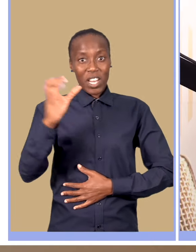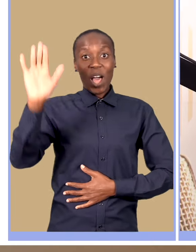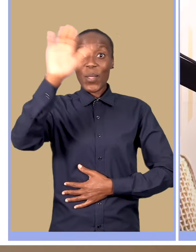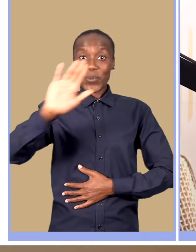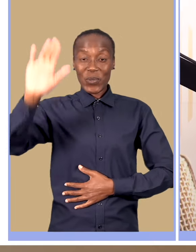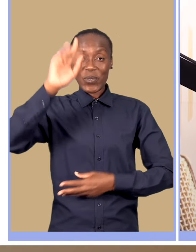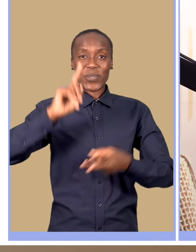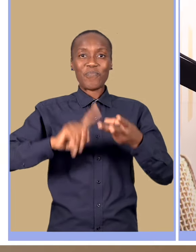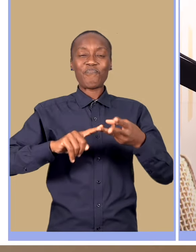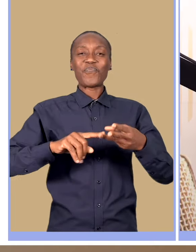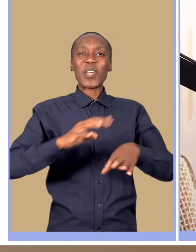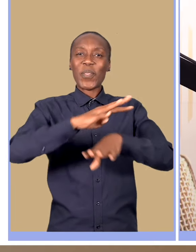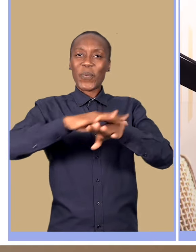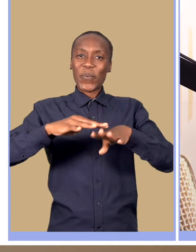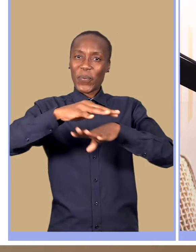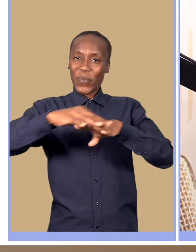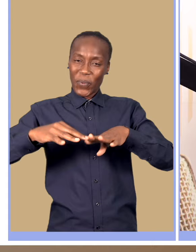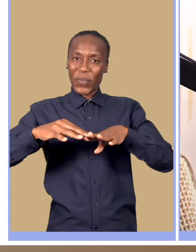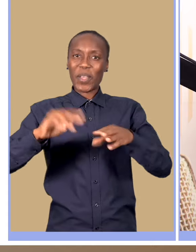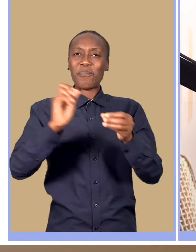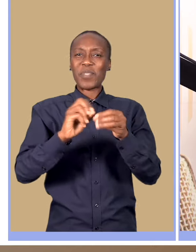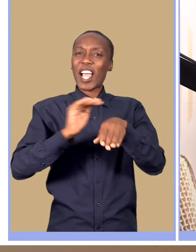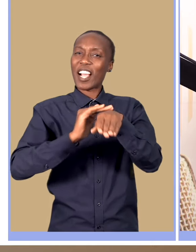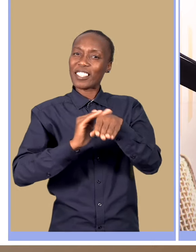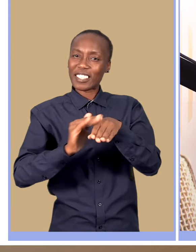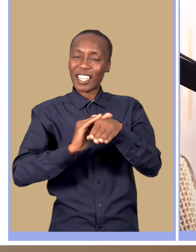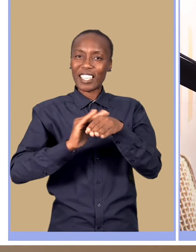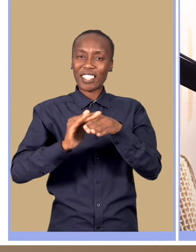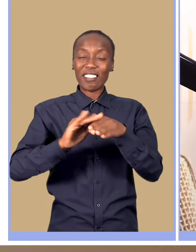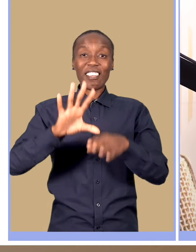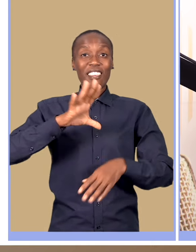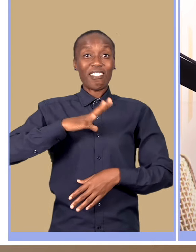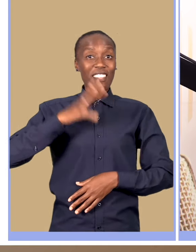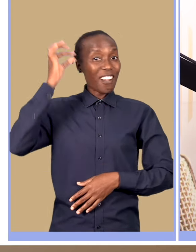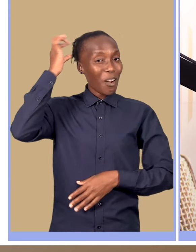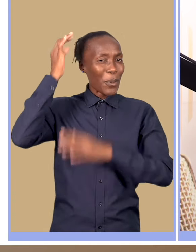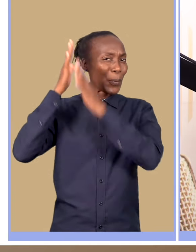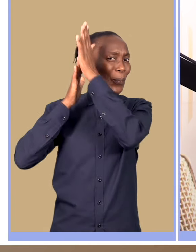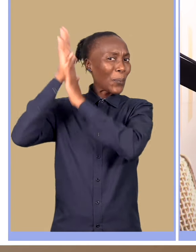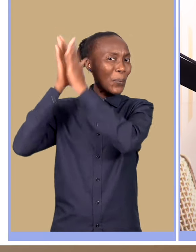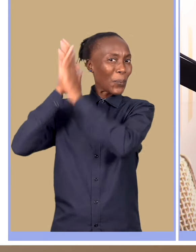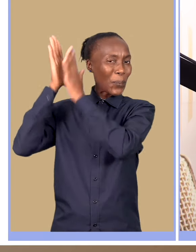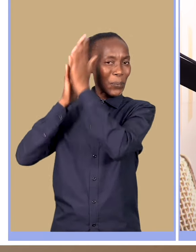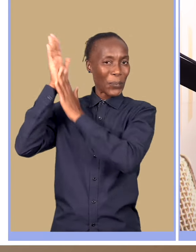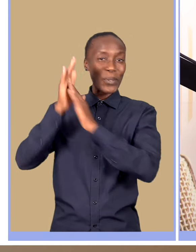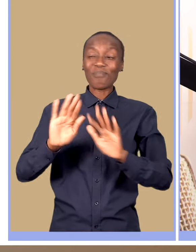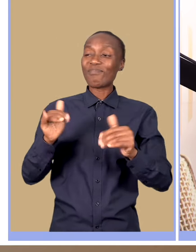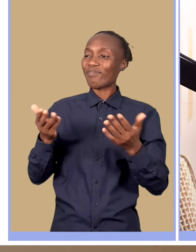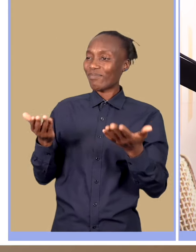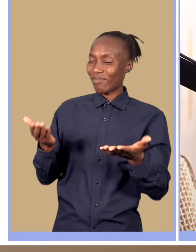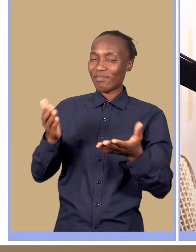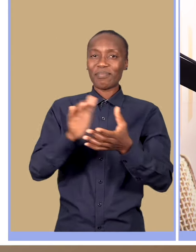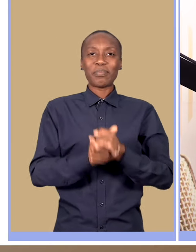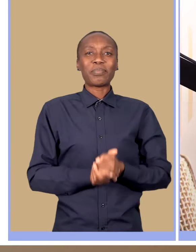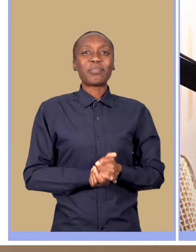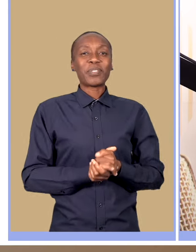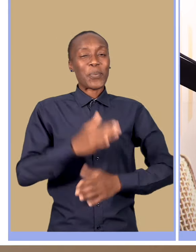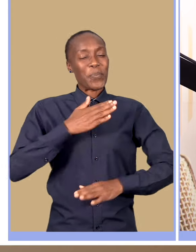azul, sandálias castanhas e tenho cabelos longos, tenho dreads, não é?